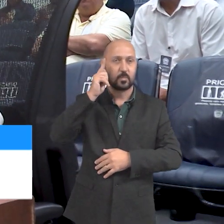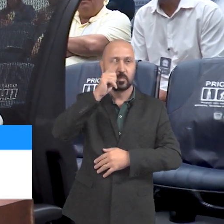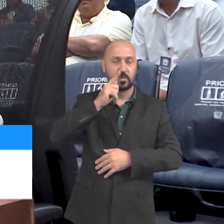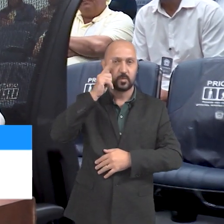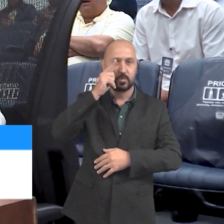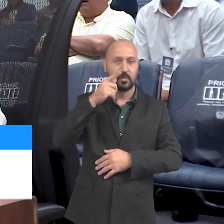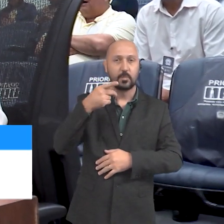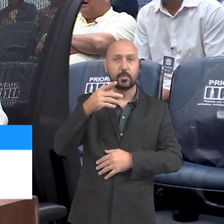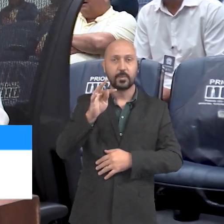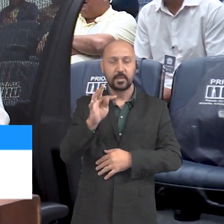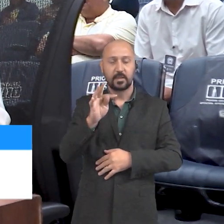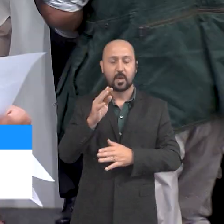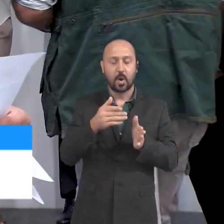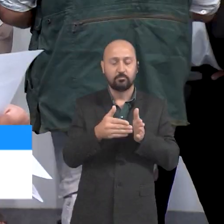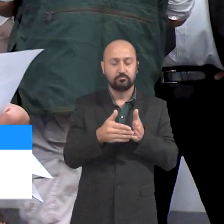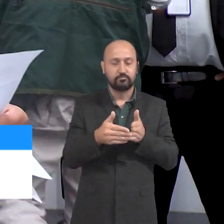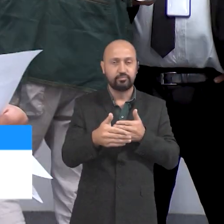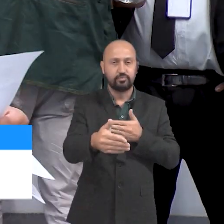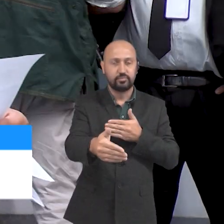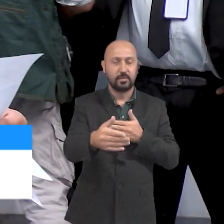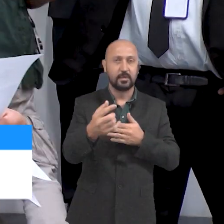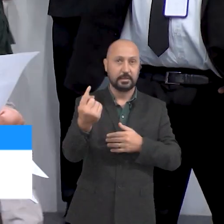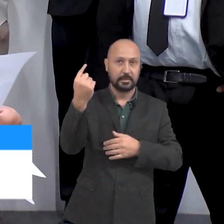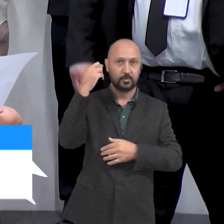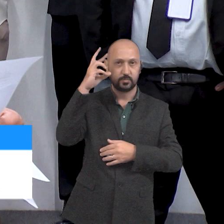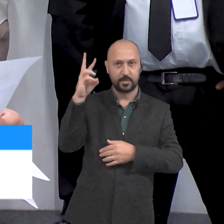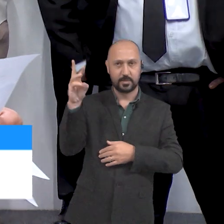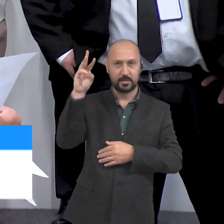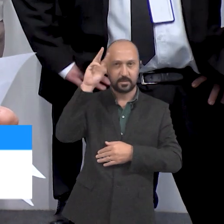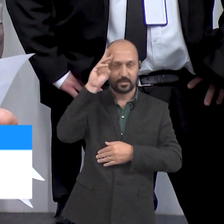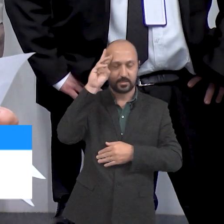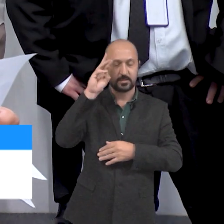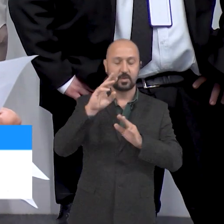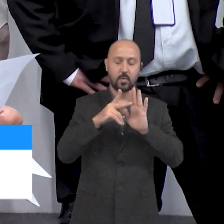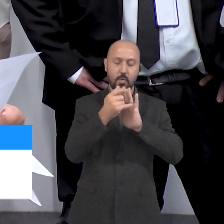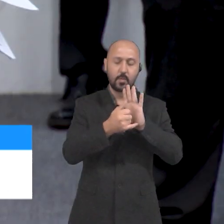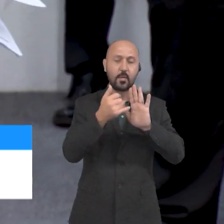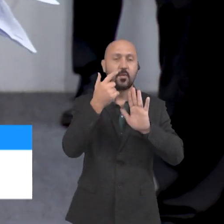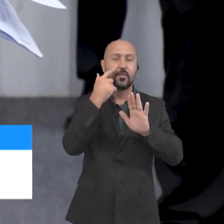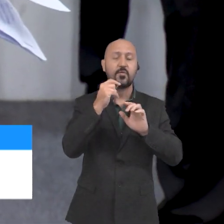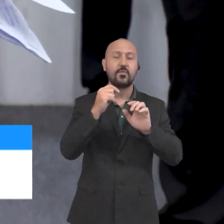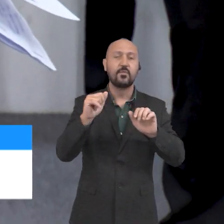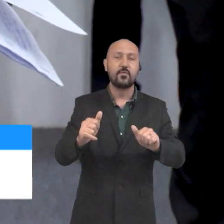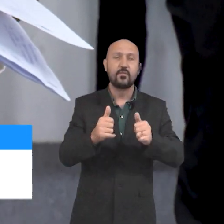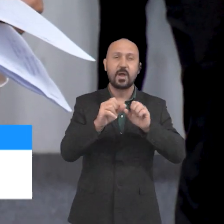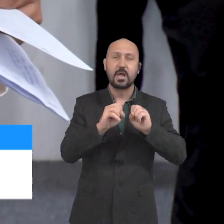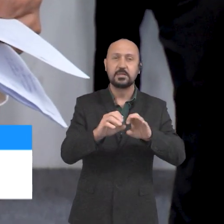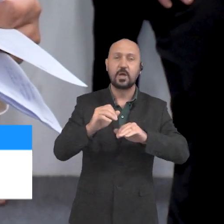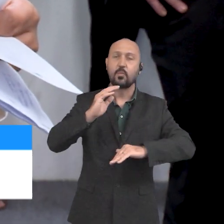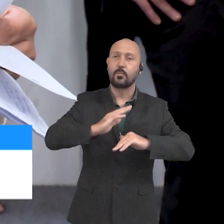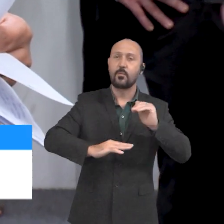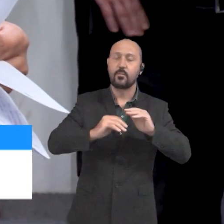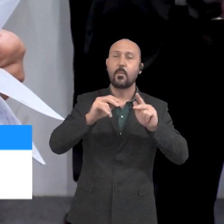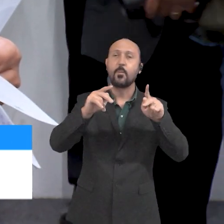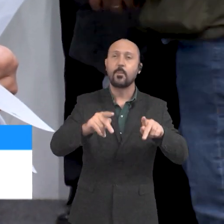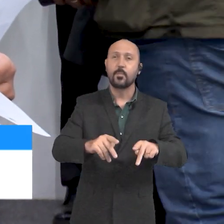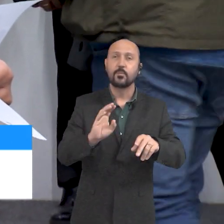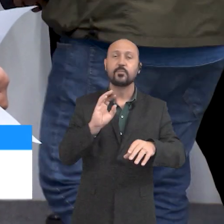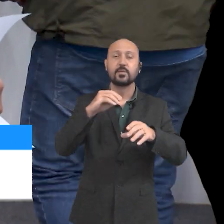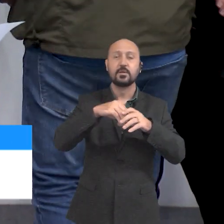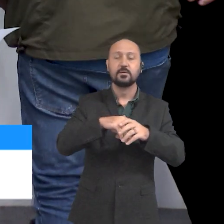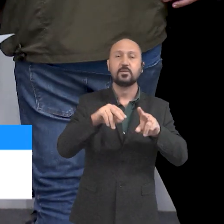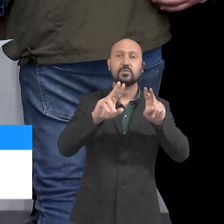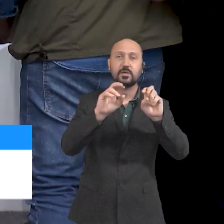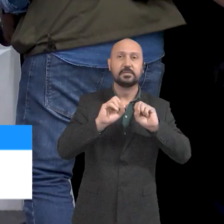da deputada Gleice Jane, do PT, começou a tramitar na Lemes na última terça-feira. O projeto prevê a qualificação de servidores